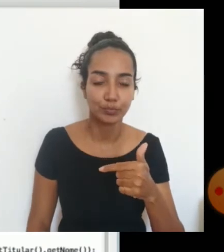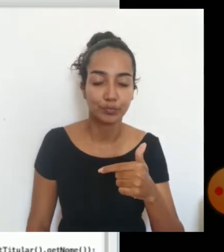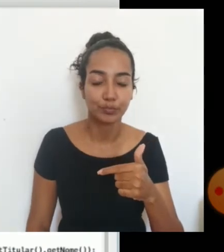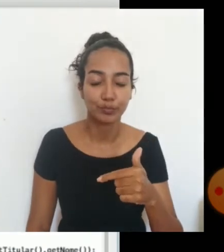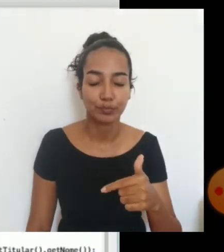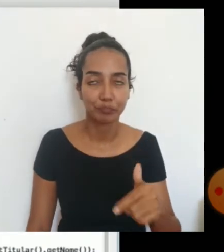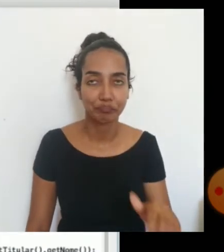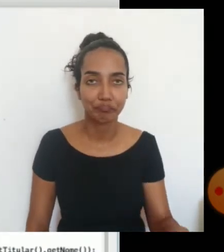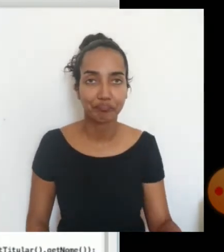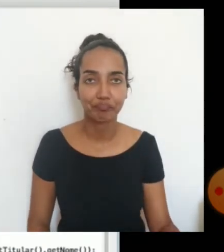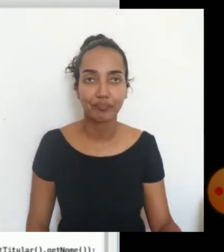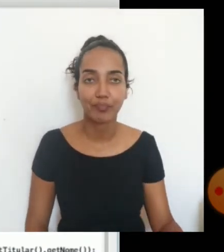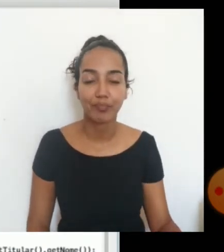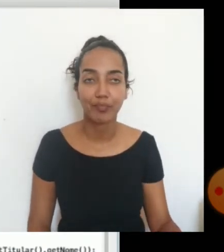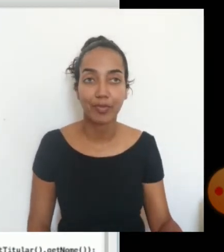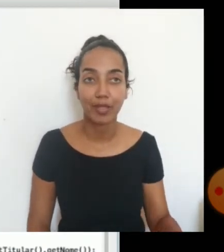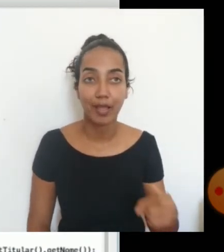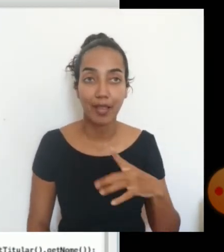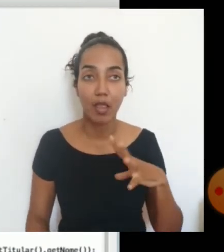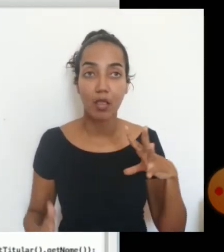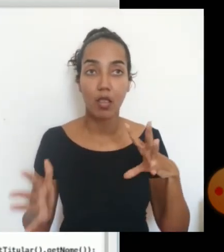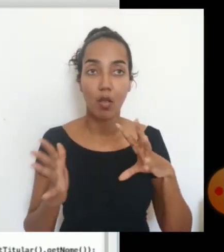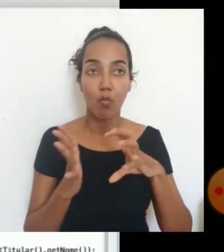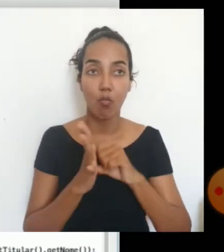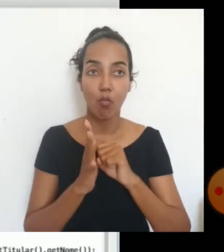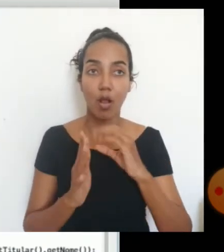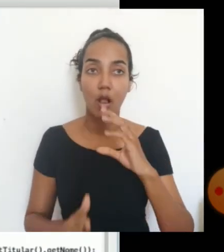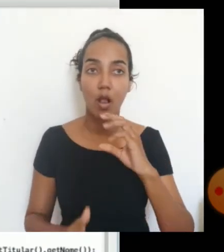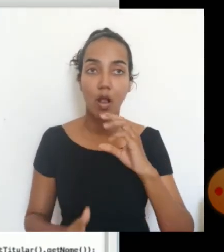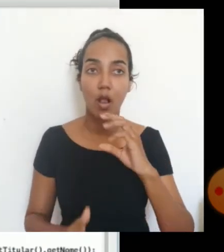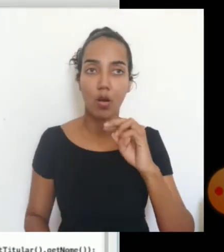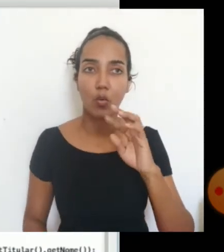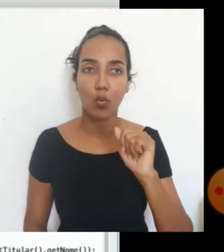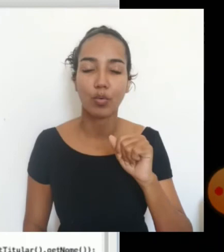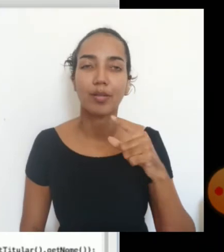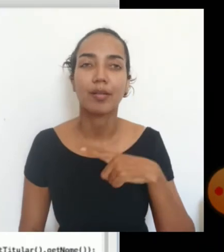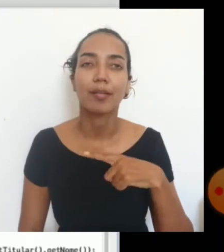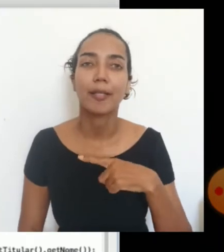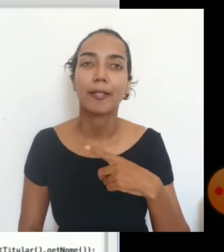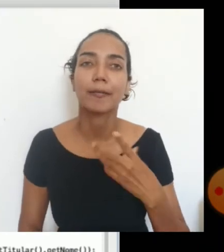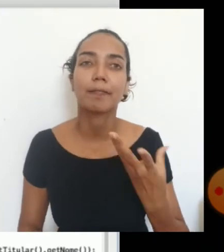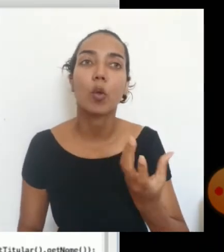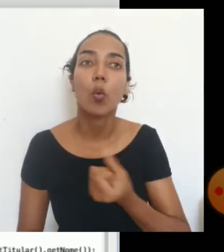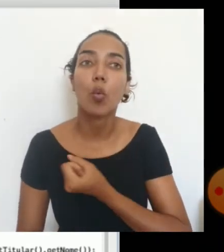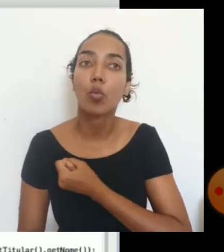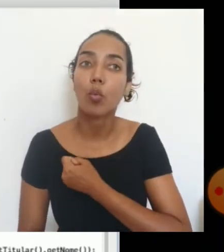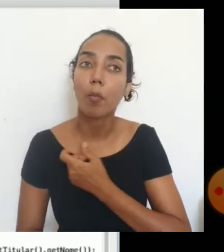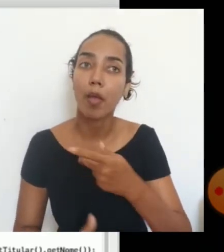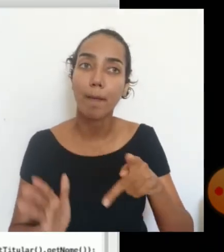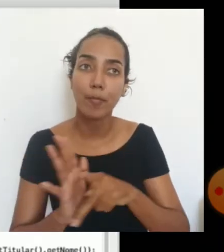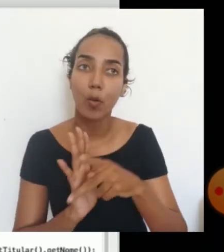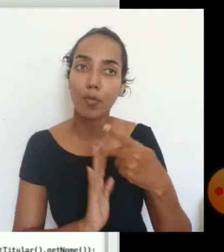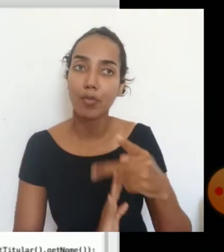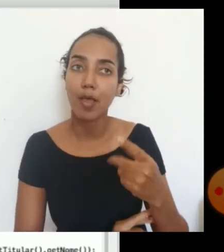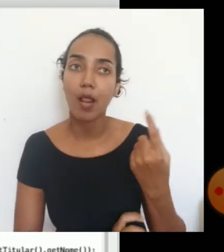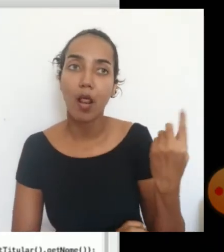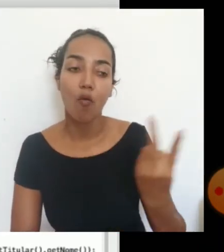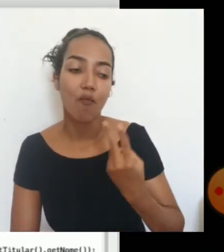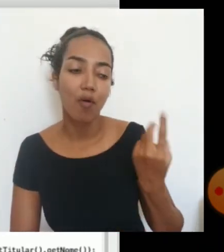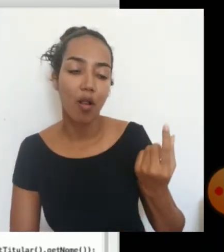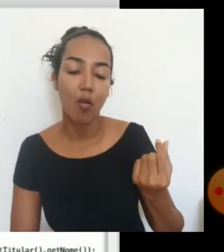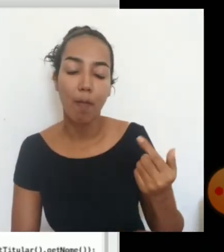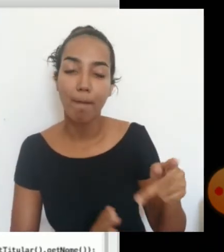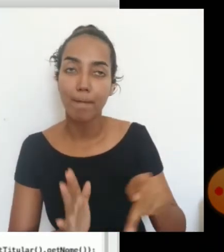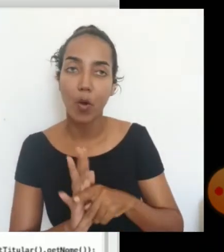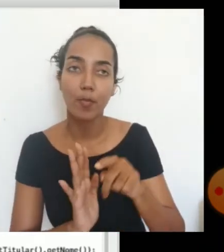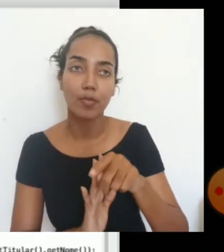o número próprio, saldo próprio e o mesmo titular, José. Eu poderia, por exemplo, pegar o e-mail